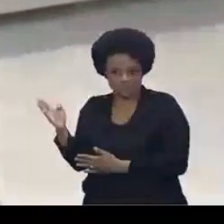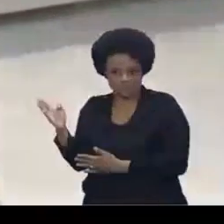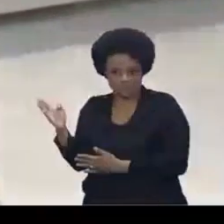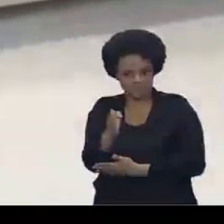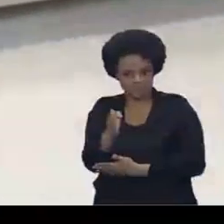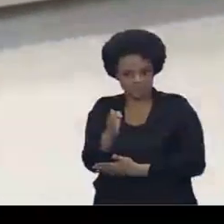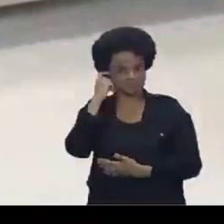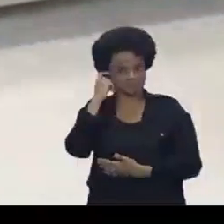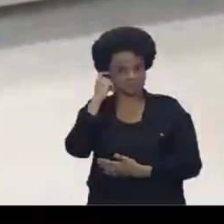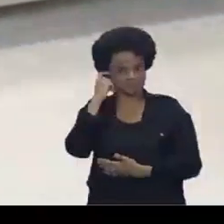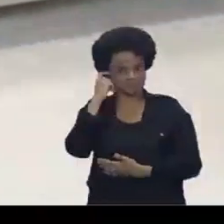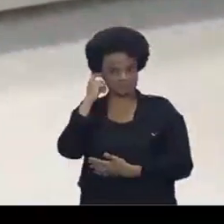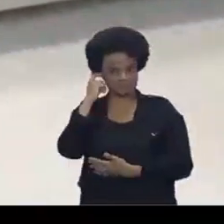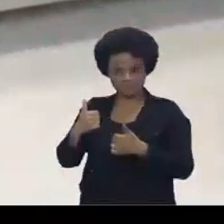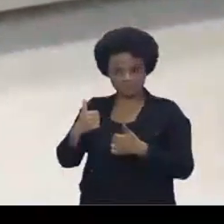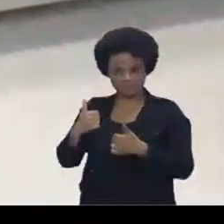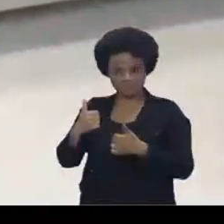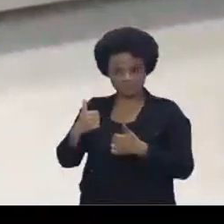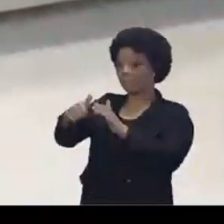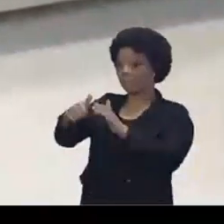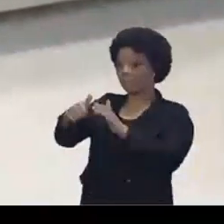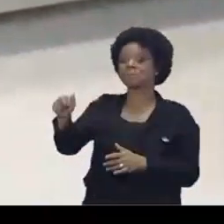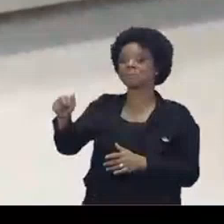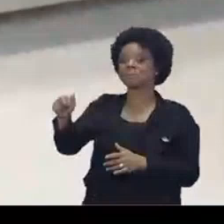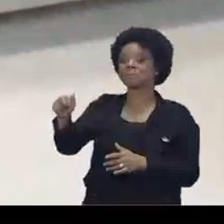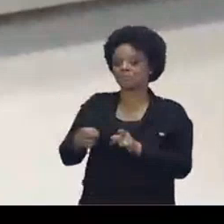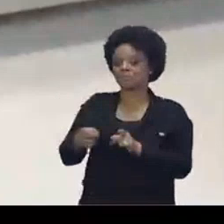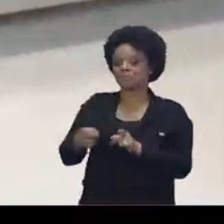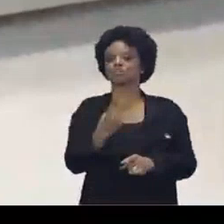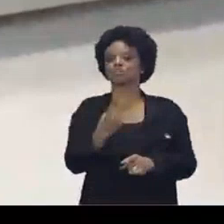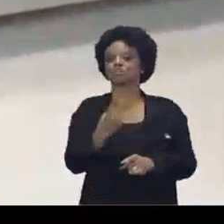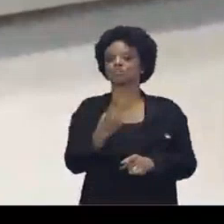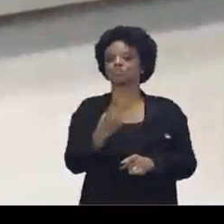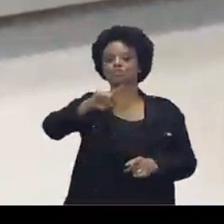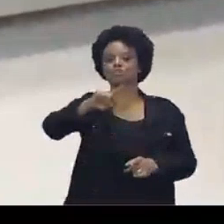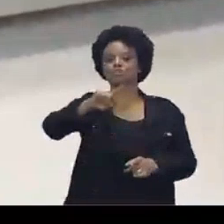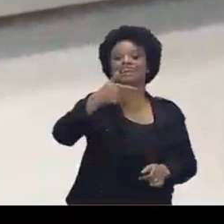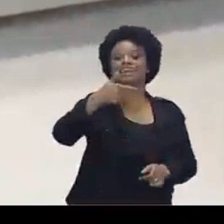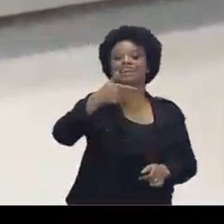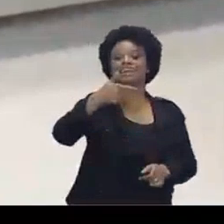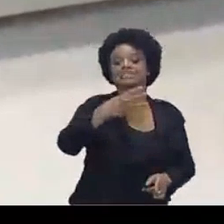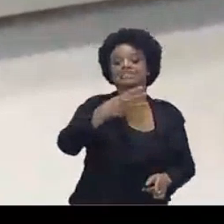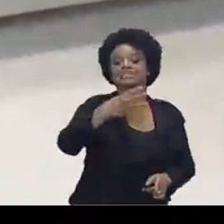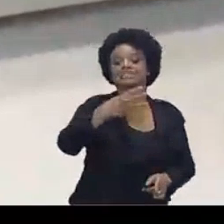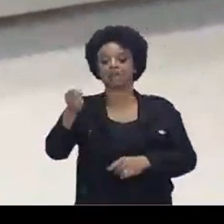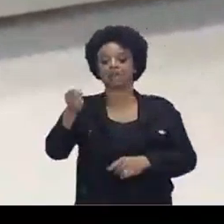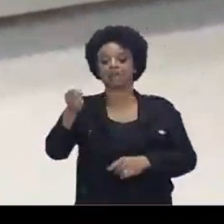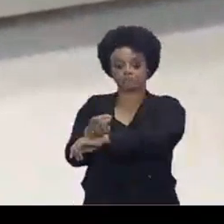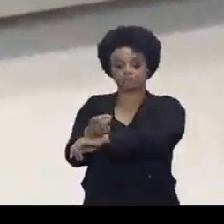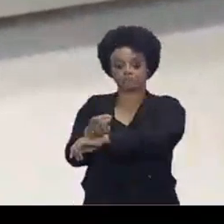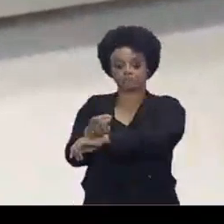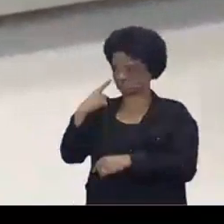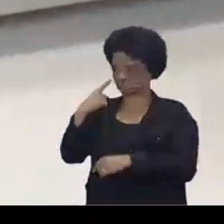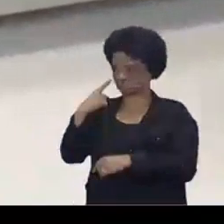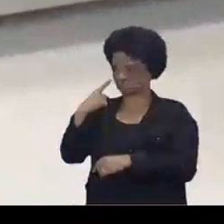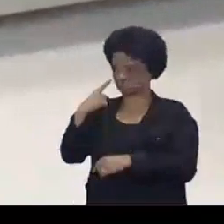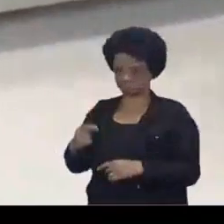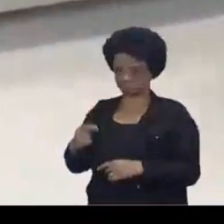primeira medida, ele deu 2,38 segundos. Agora, uma outra